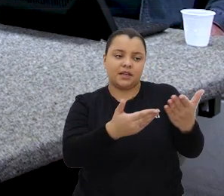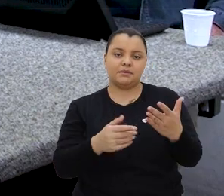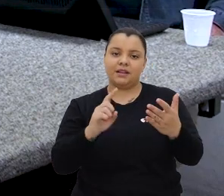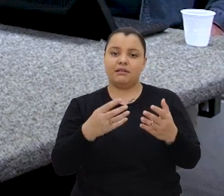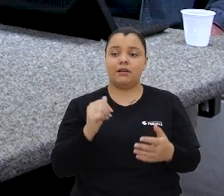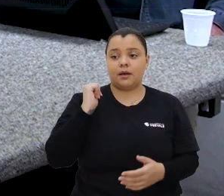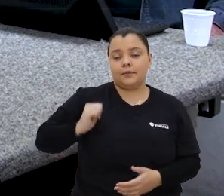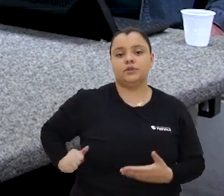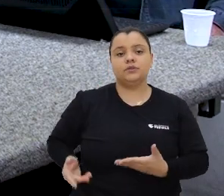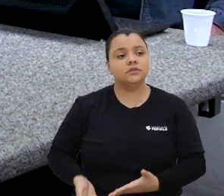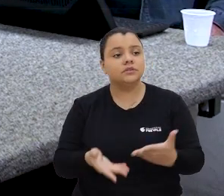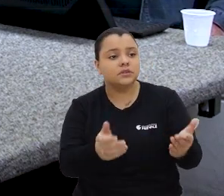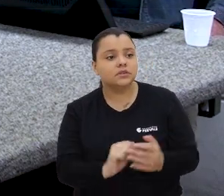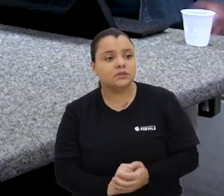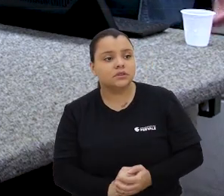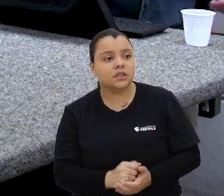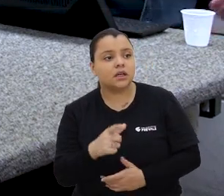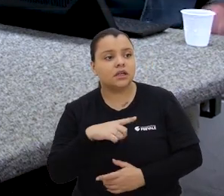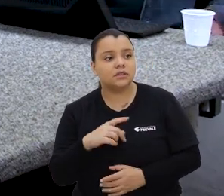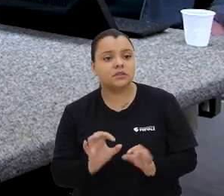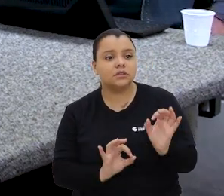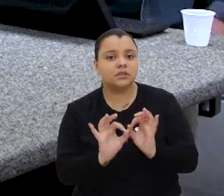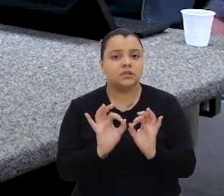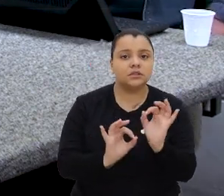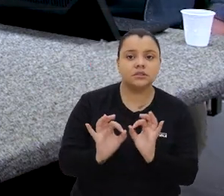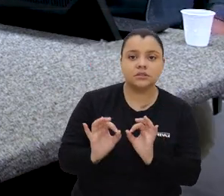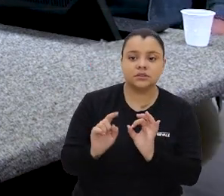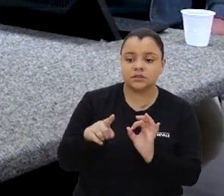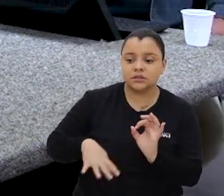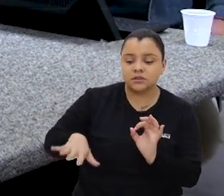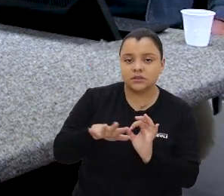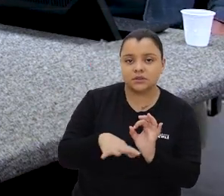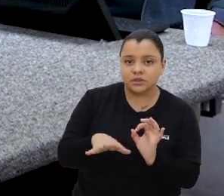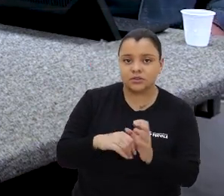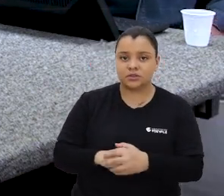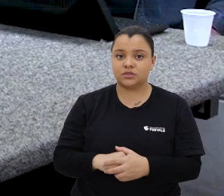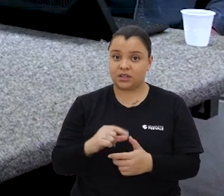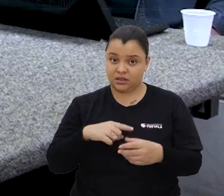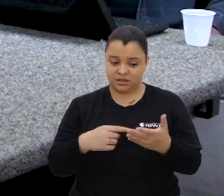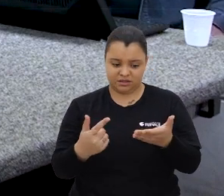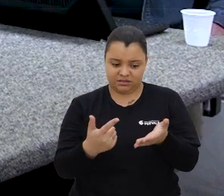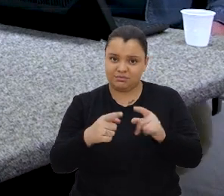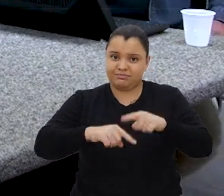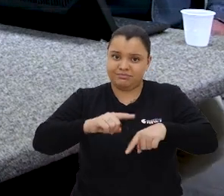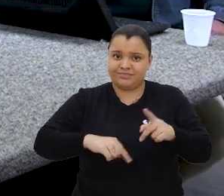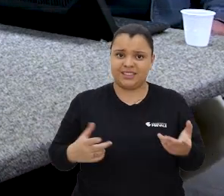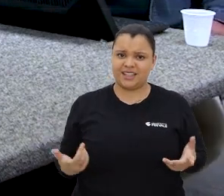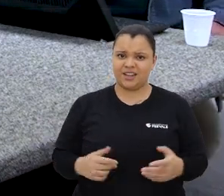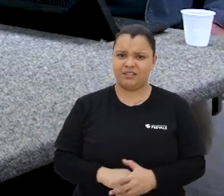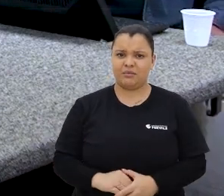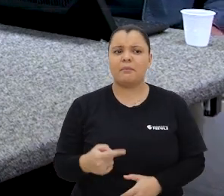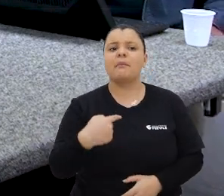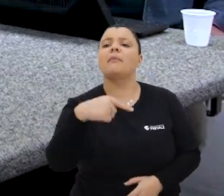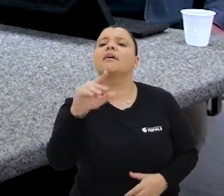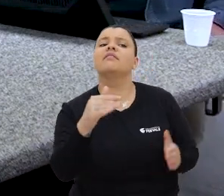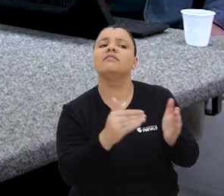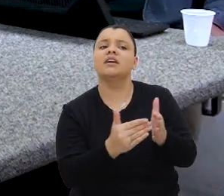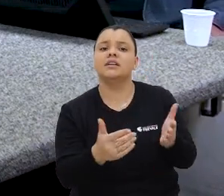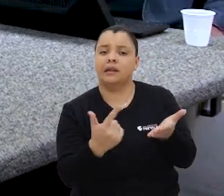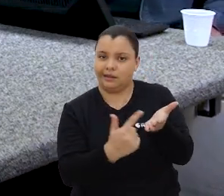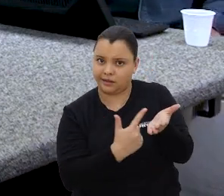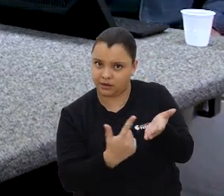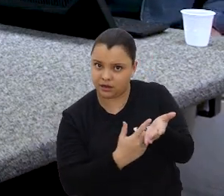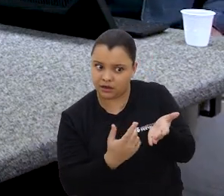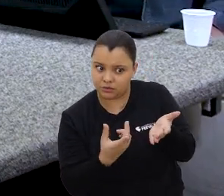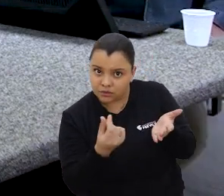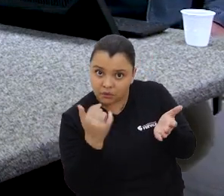bolsa, tem a manutenção daquele aluno dentro daquele espaço. Né? Tem material, como é que ele chega lá? Tem livros, tem